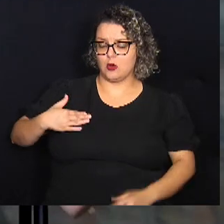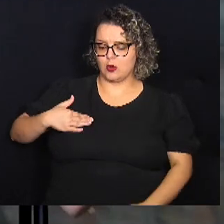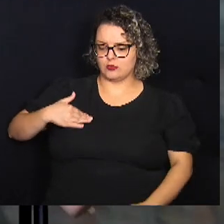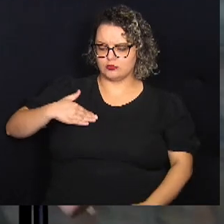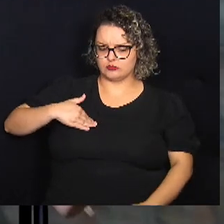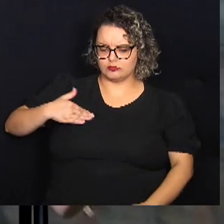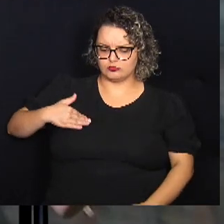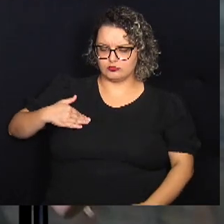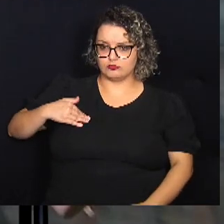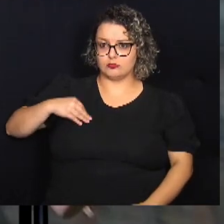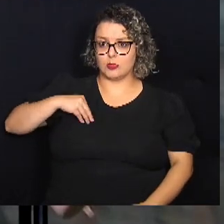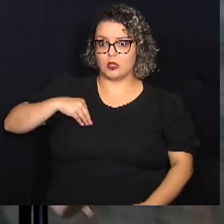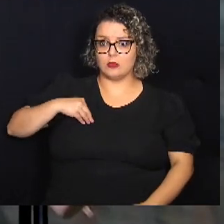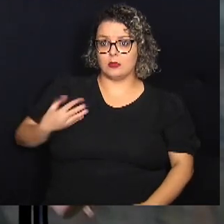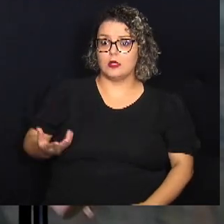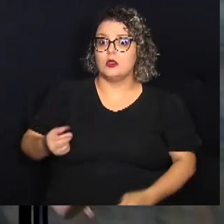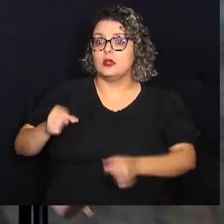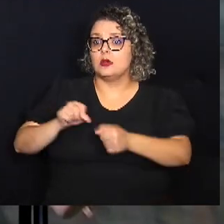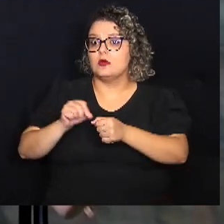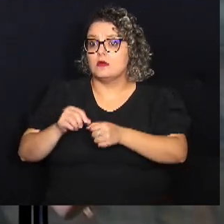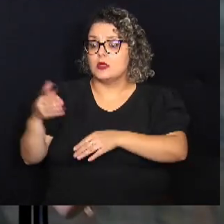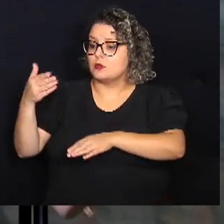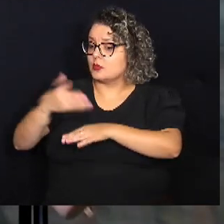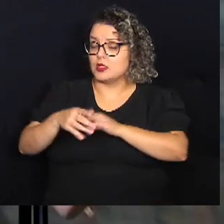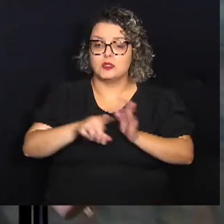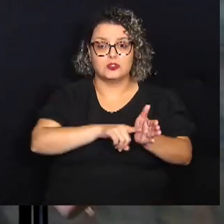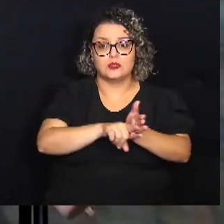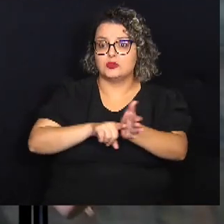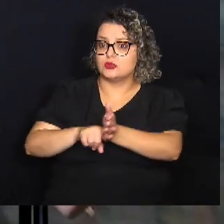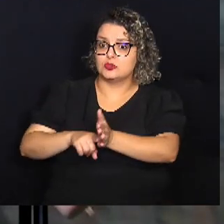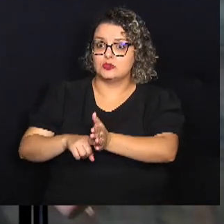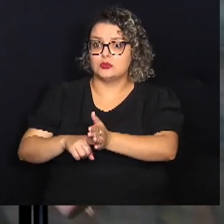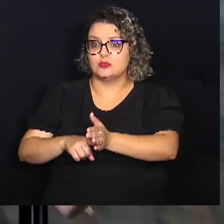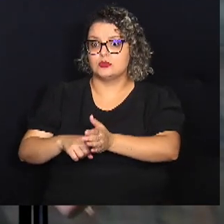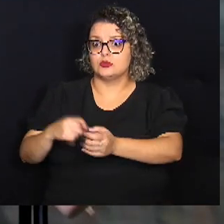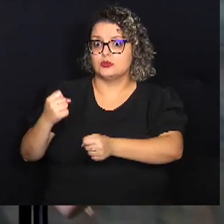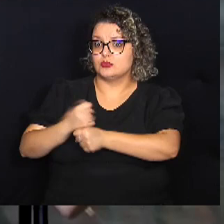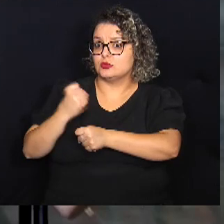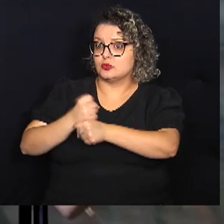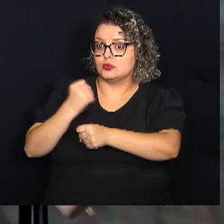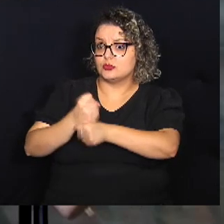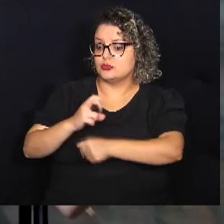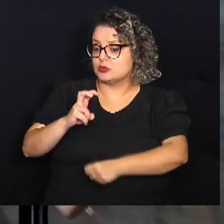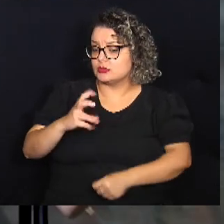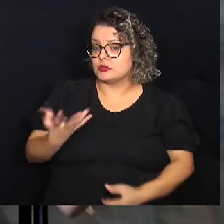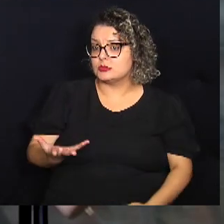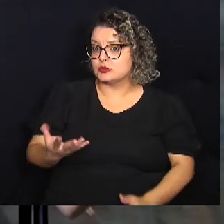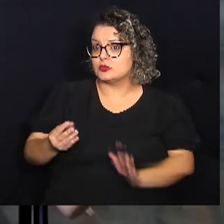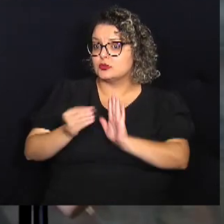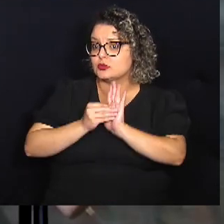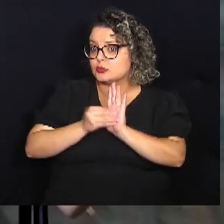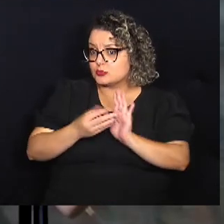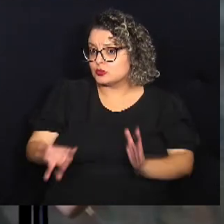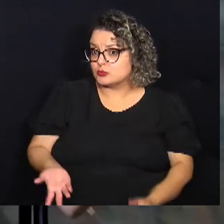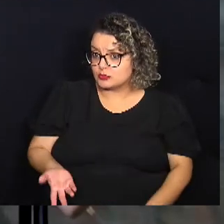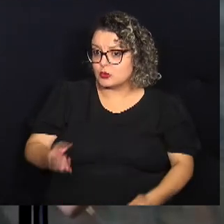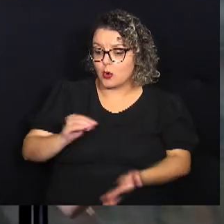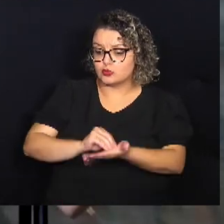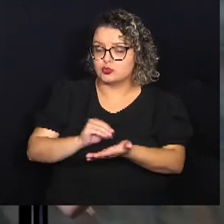mama é algo que fez parte das pesquisas dos últimos 5 anos. Enquanto, sabe quanto tempo